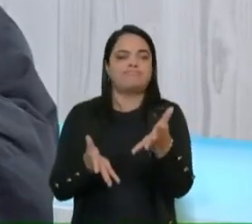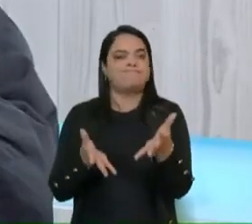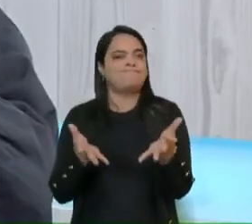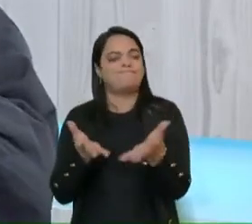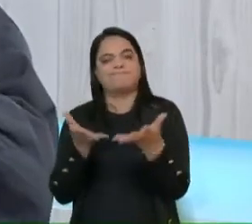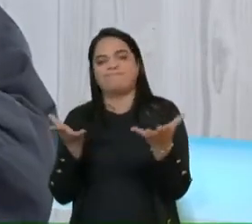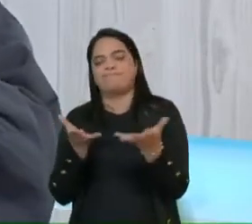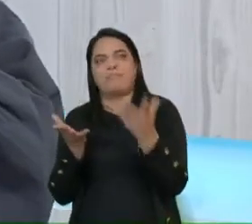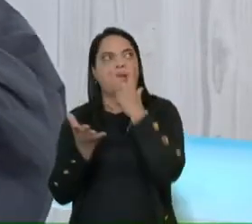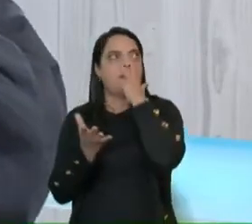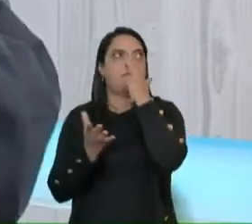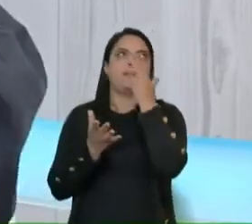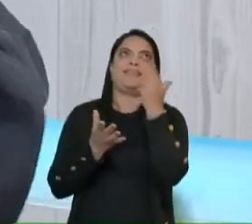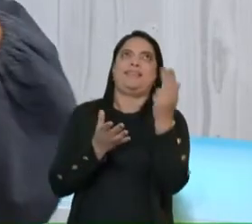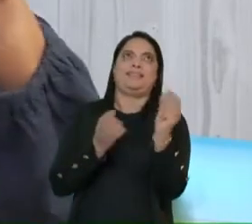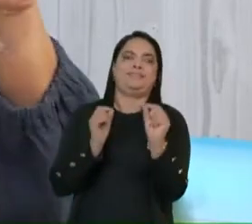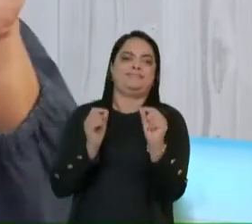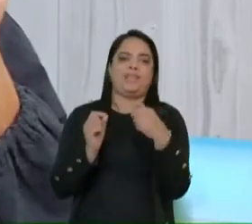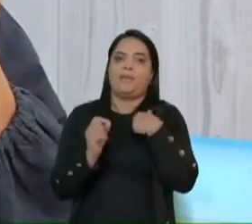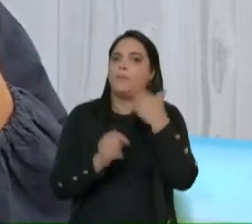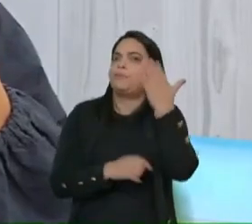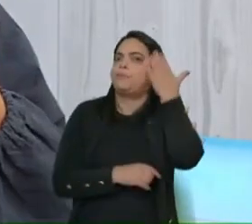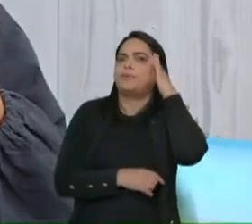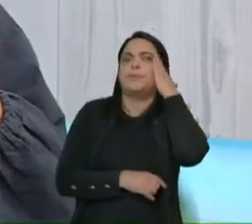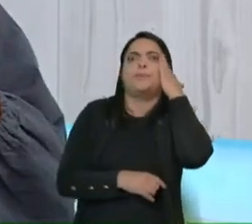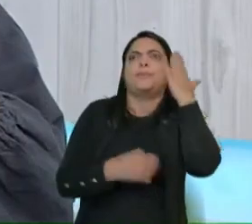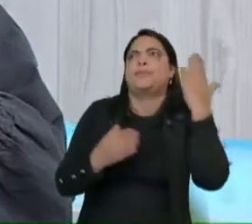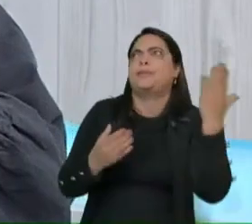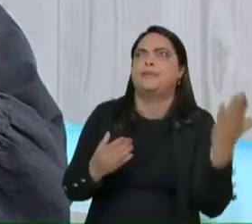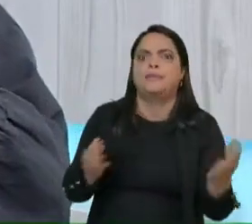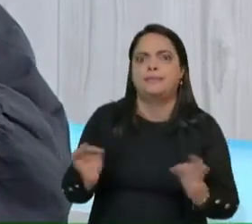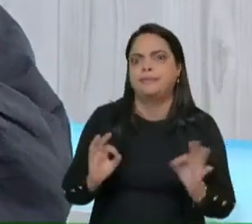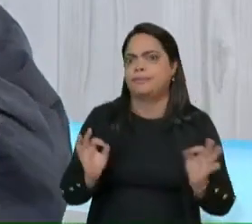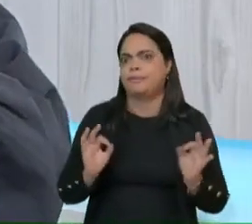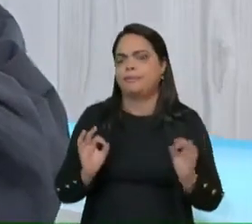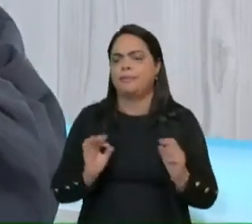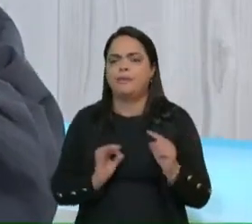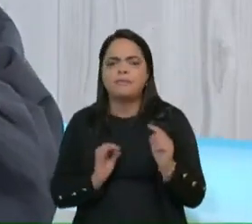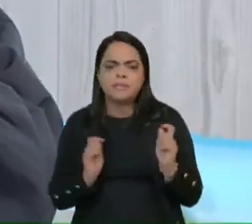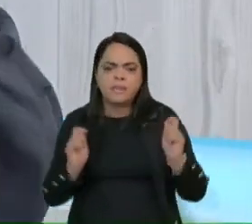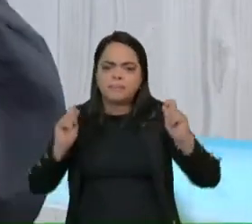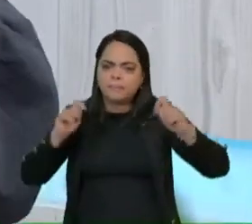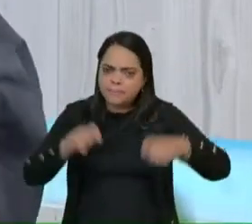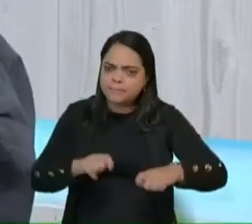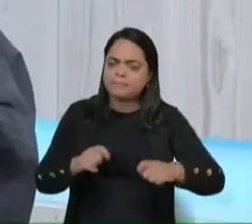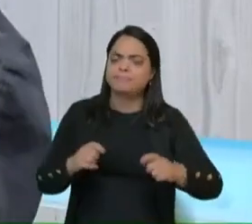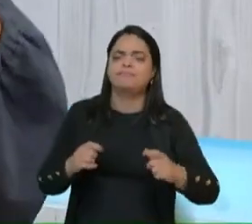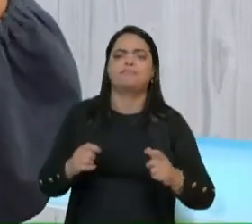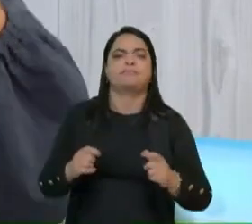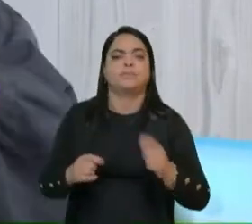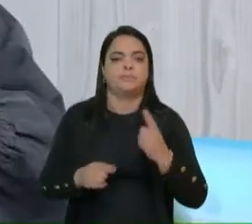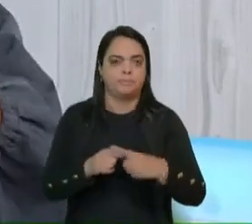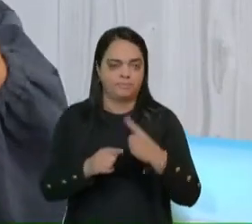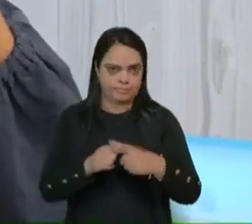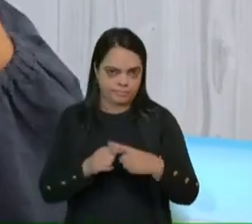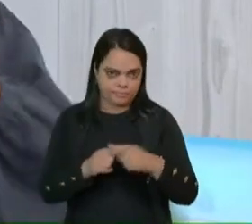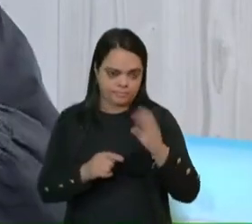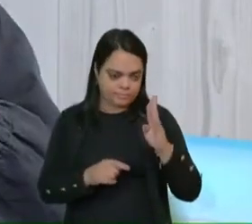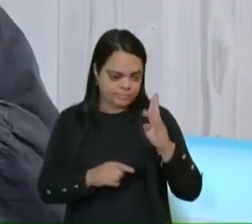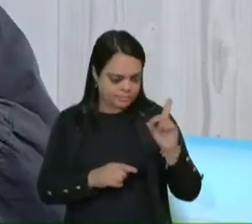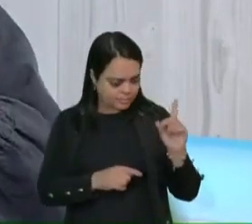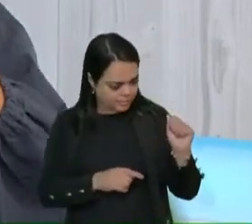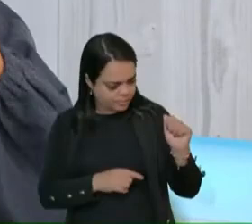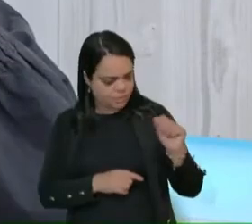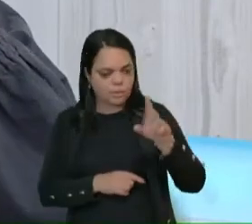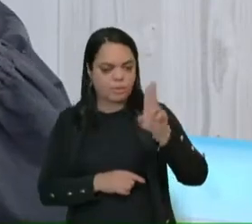vira algo que eu não compreendo né E você pode é porque ele falou essas